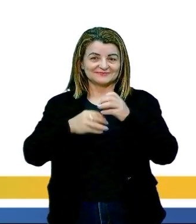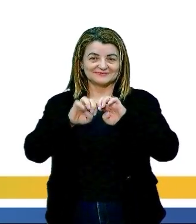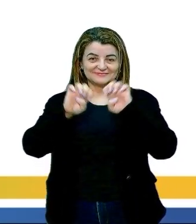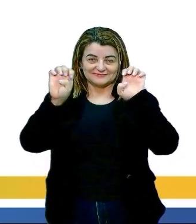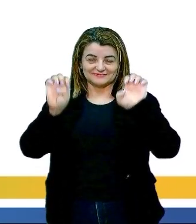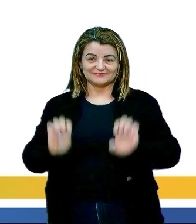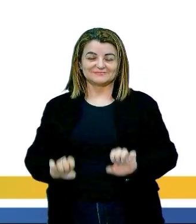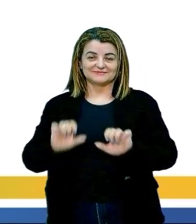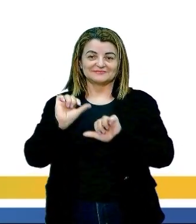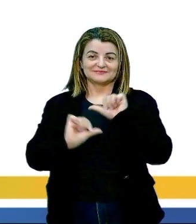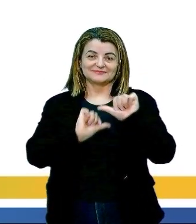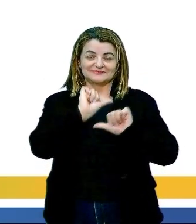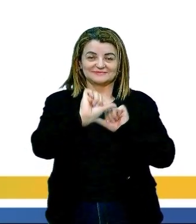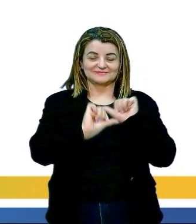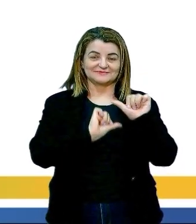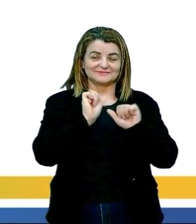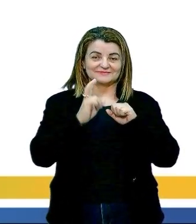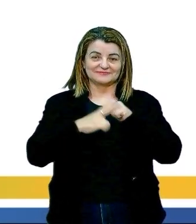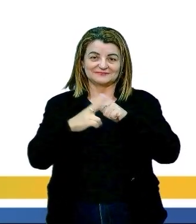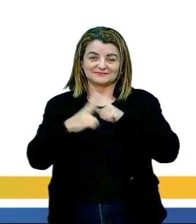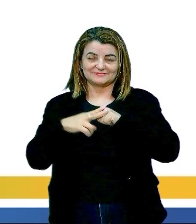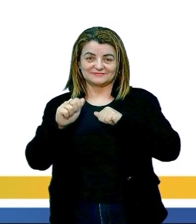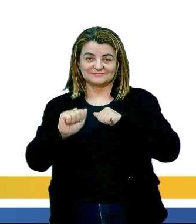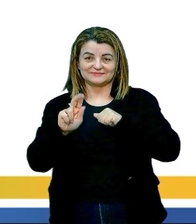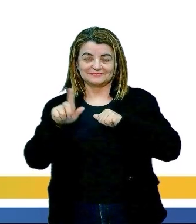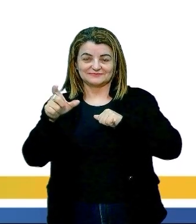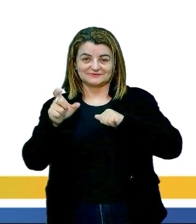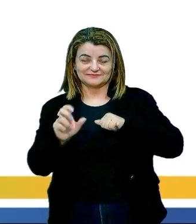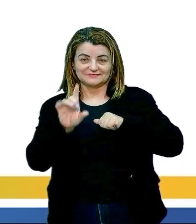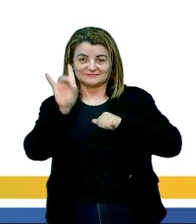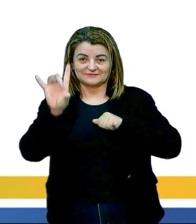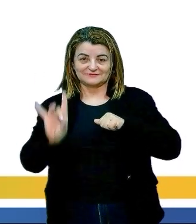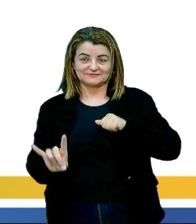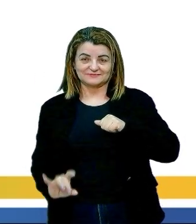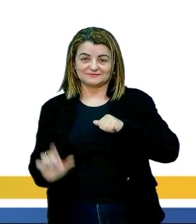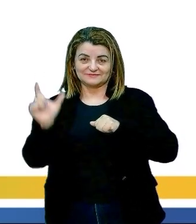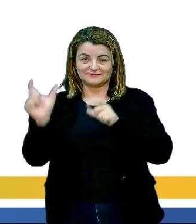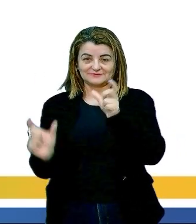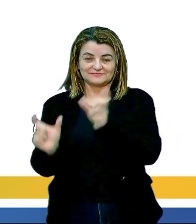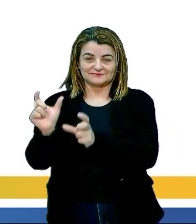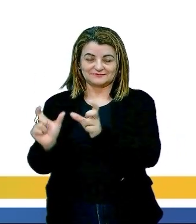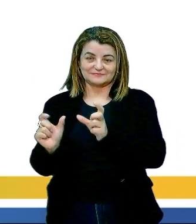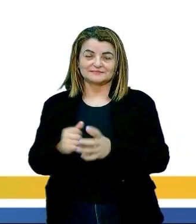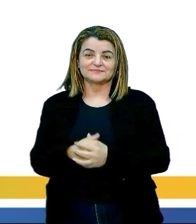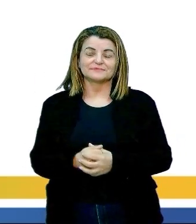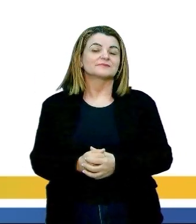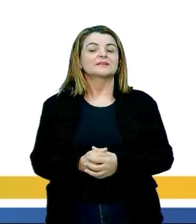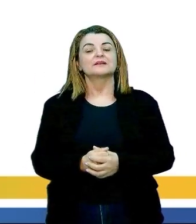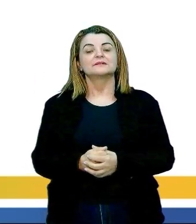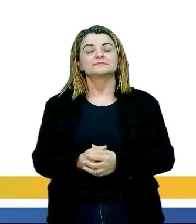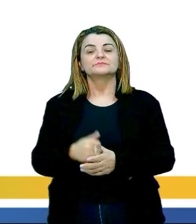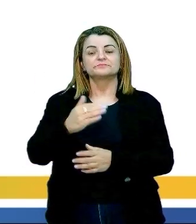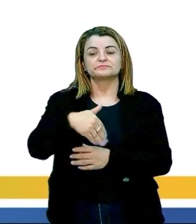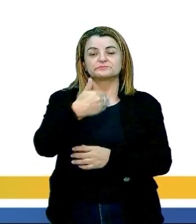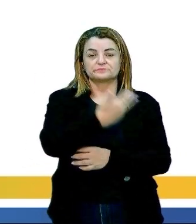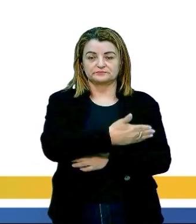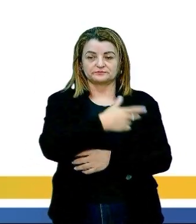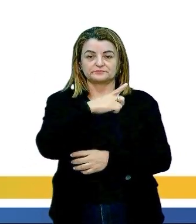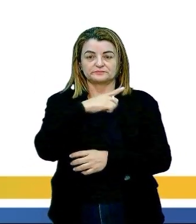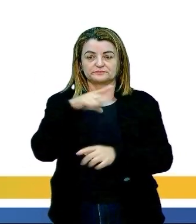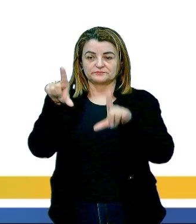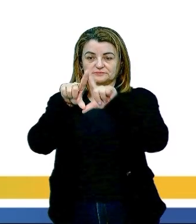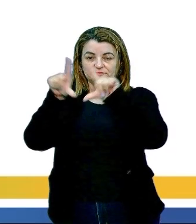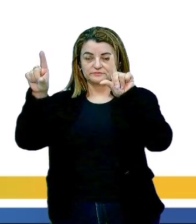a mudança desse verbo auxiliar com cada uma das pessoas, né, dos sujeitos. E ali ao lado você vê